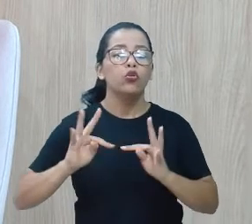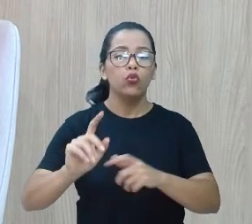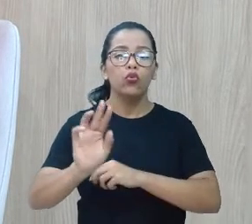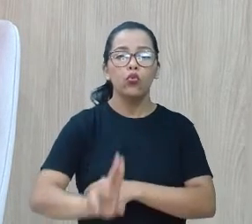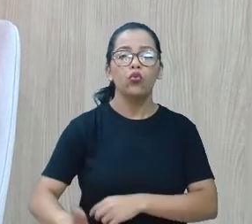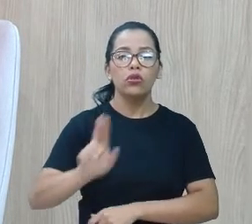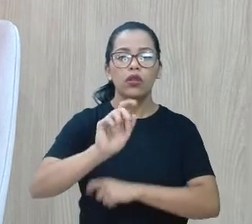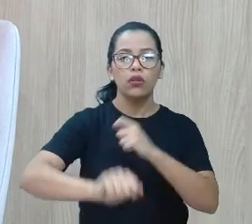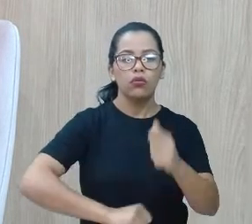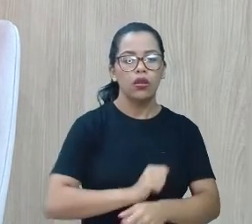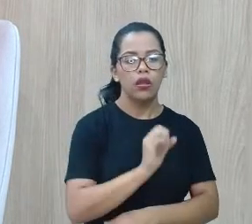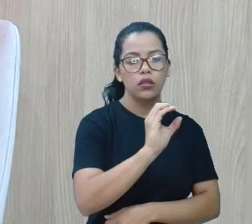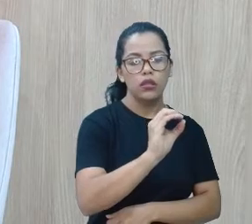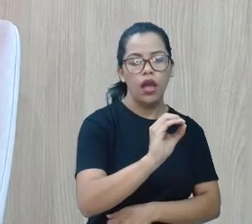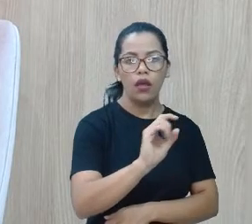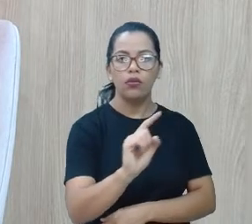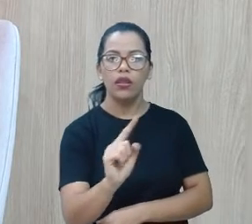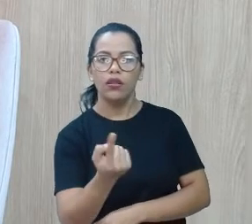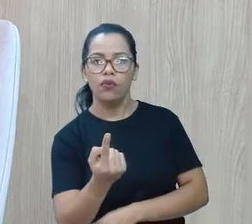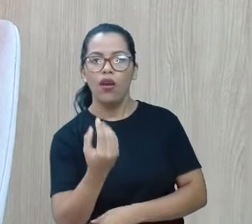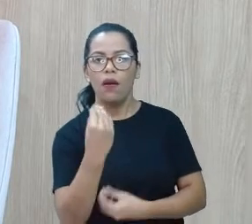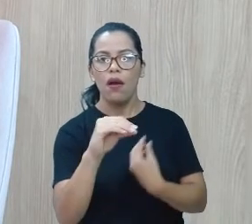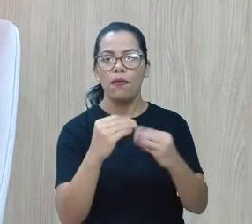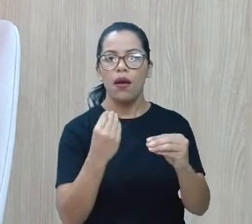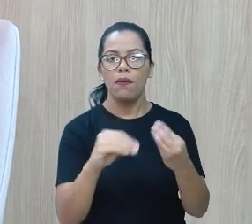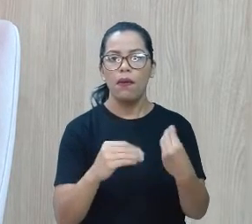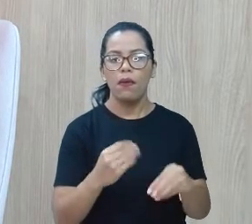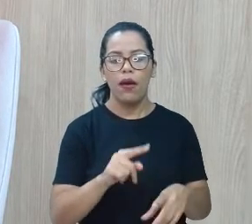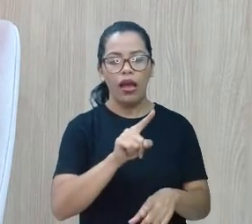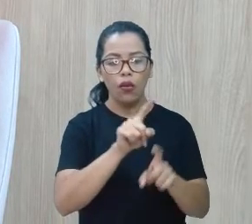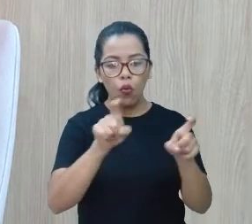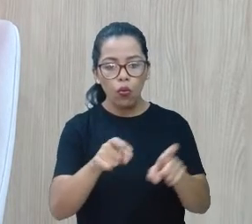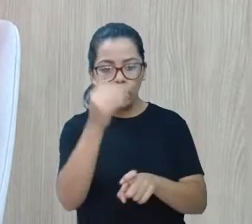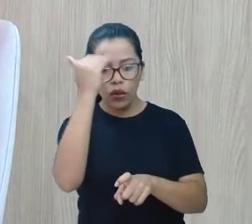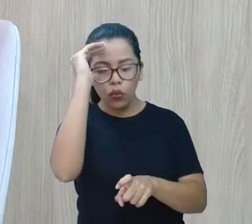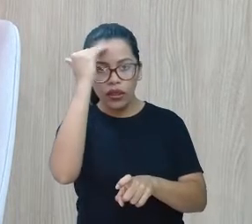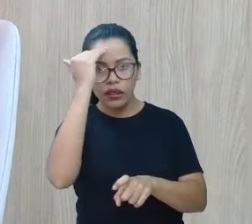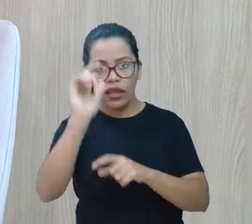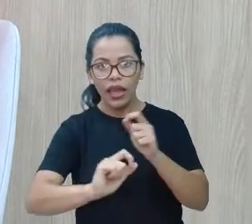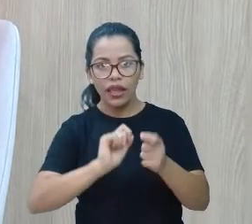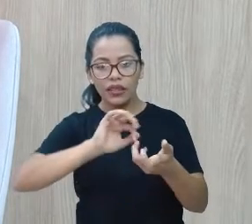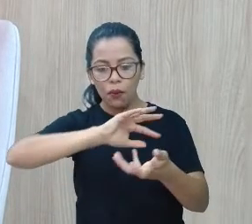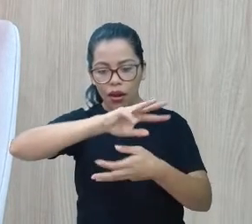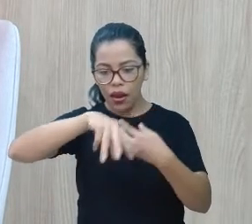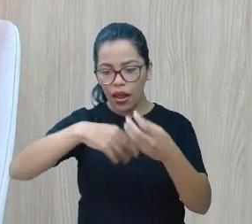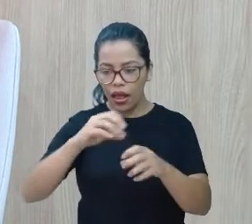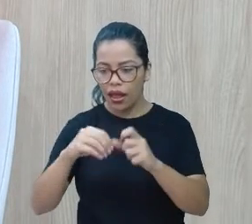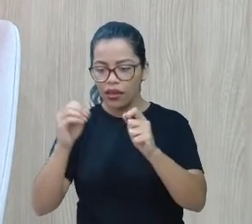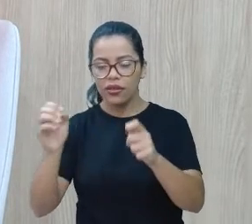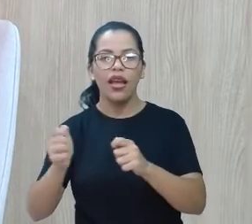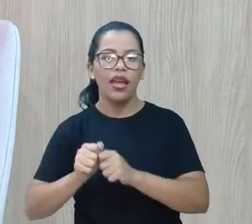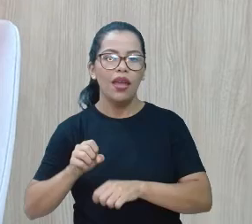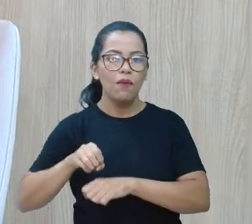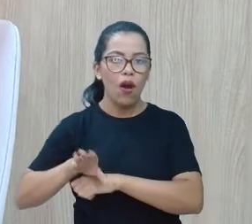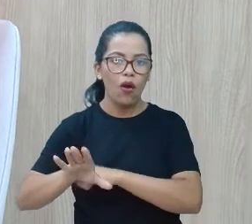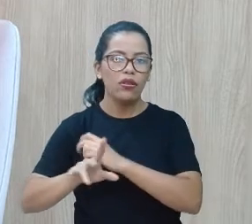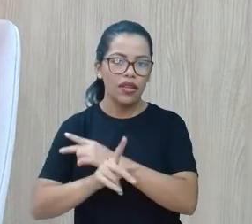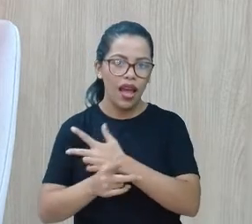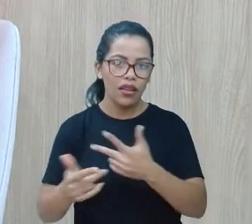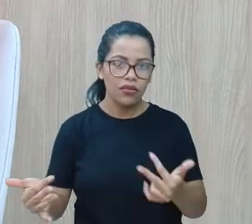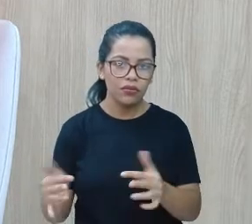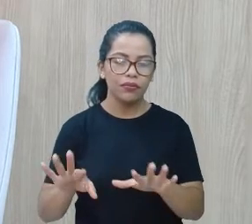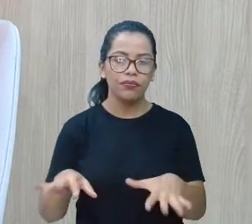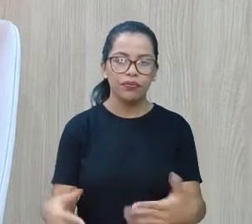o que o computador vai fazer. E assim como o Briane trouxe diversos exemplos aí, seja desse vídeo aí de preparar um alimento,